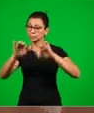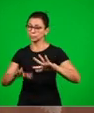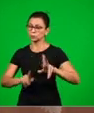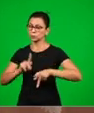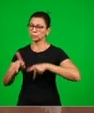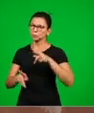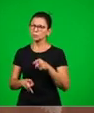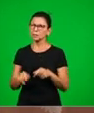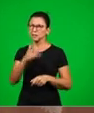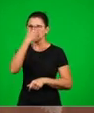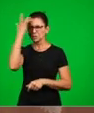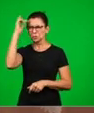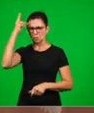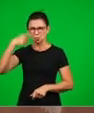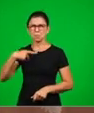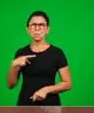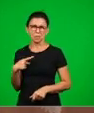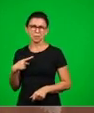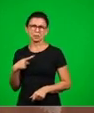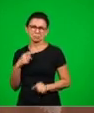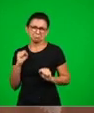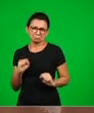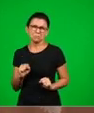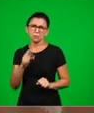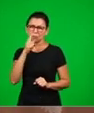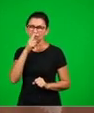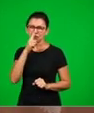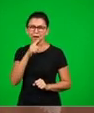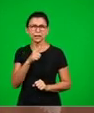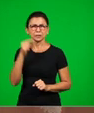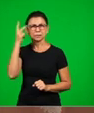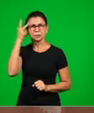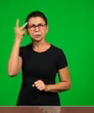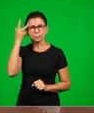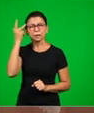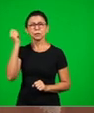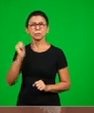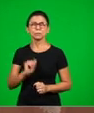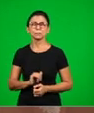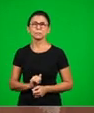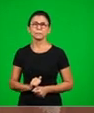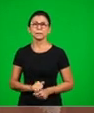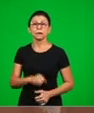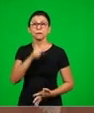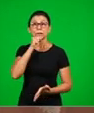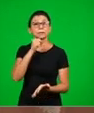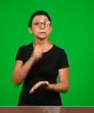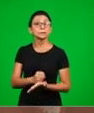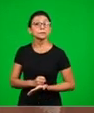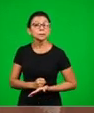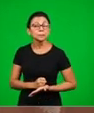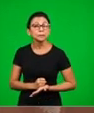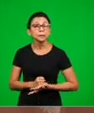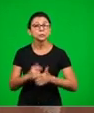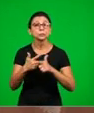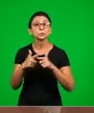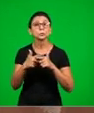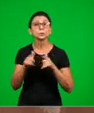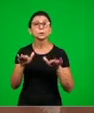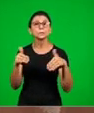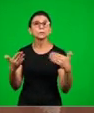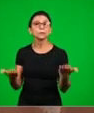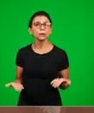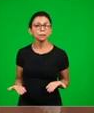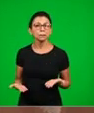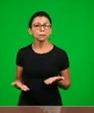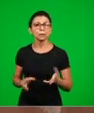às dificuldades. Os irmãos querem ver? O grande problema no Velho Testamento não estava no povo,